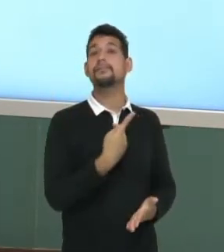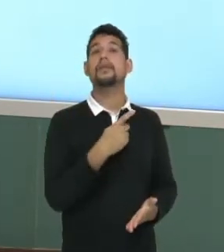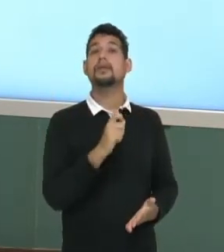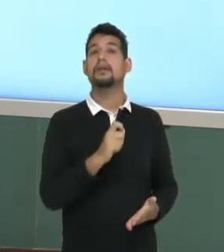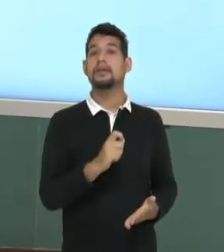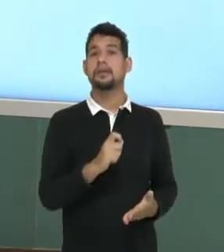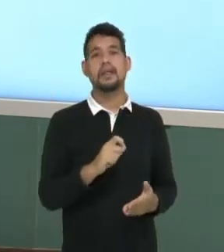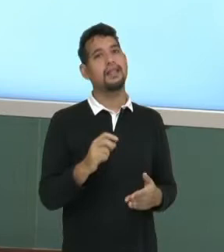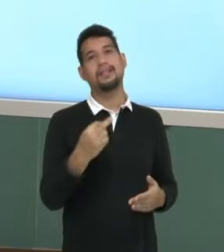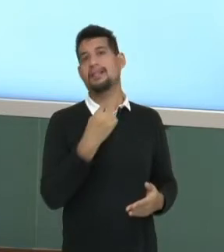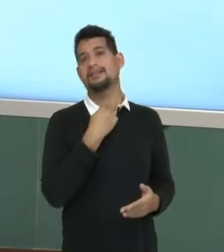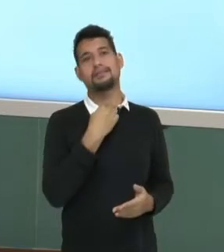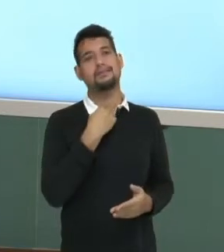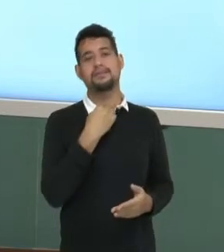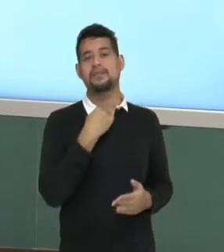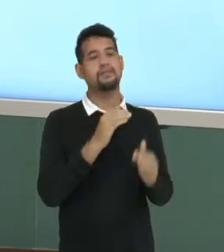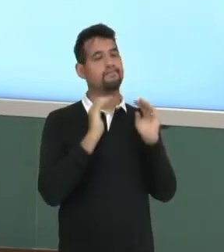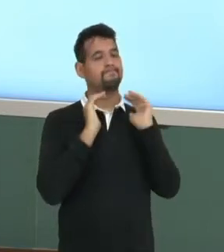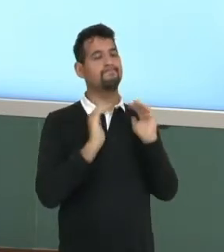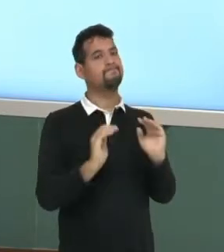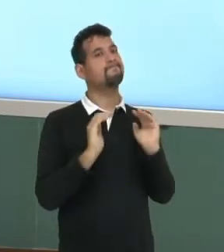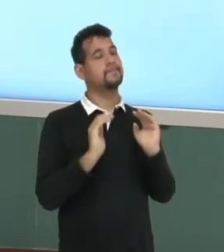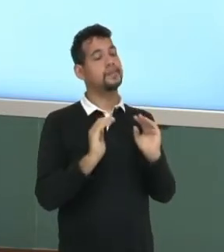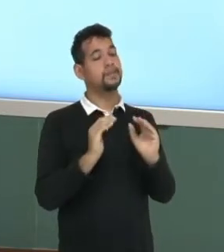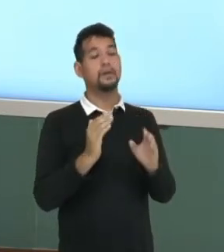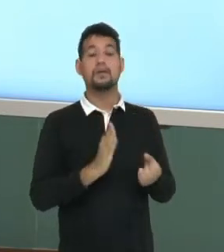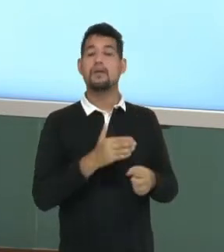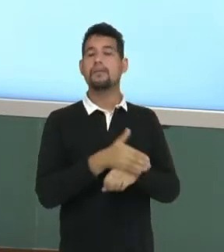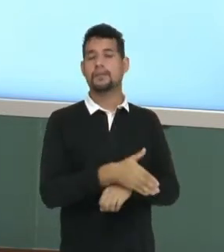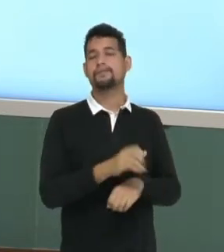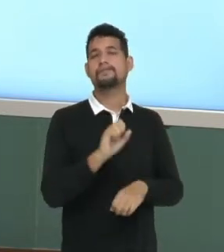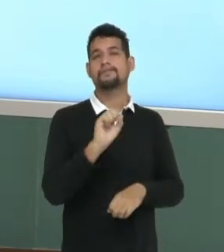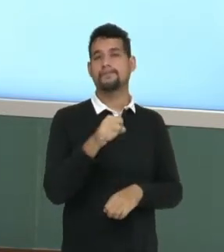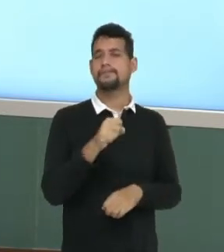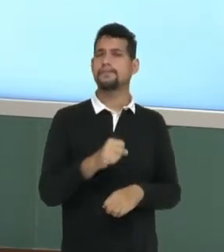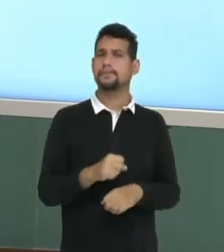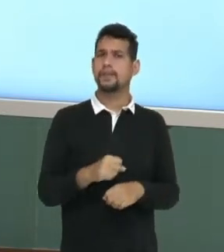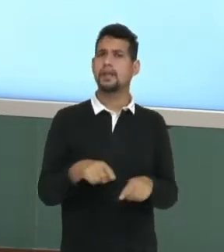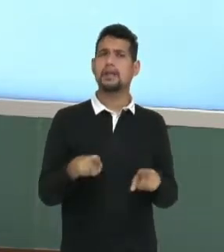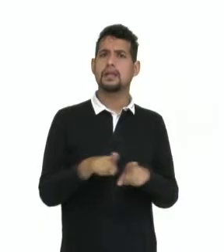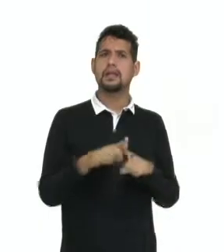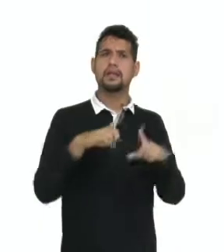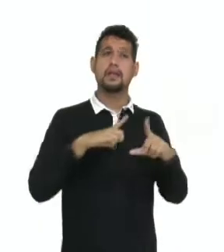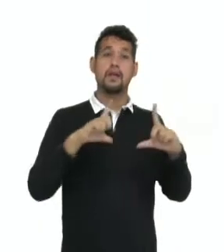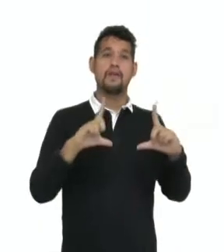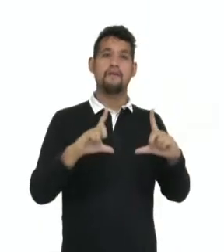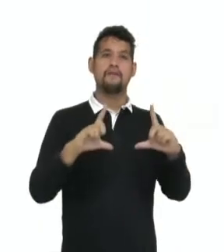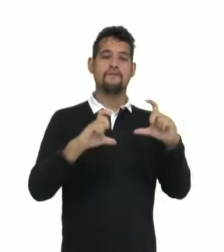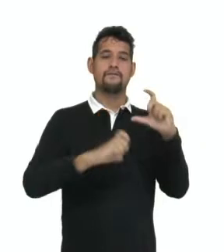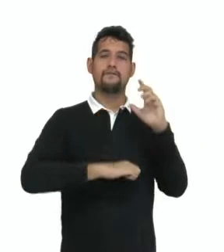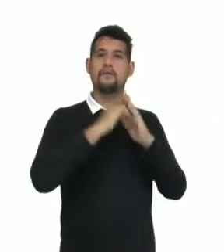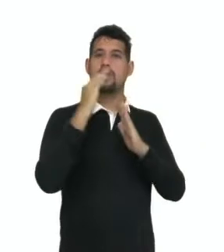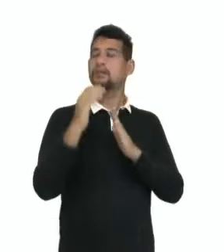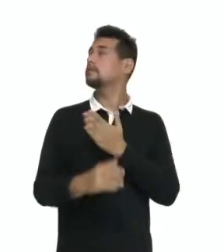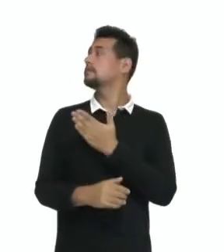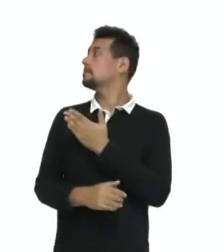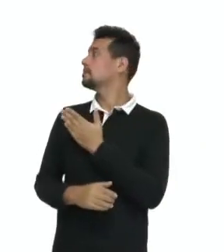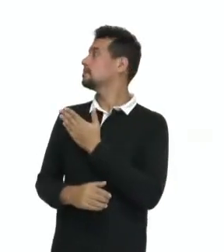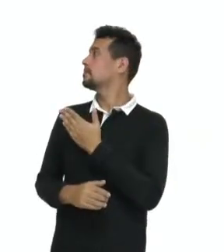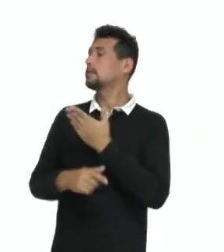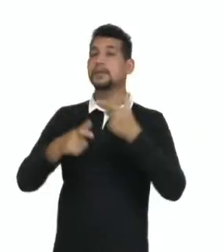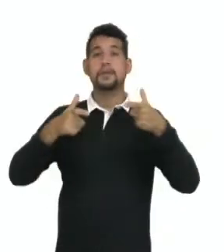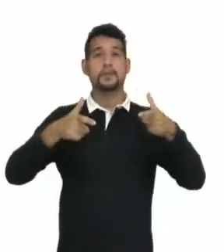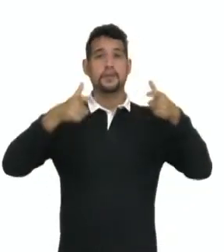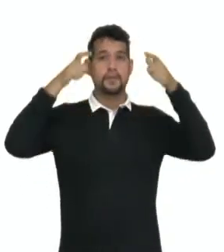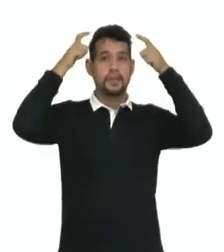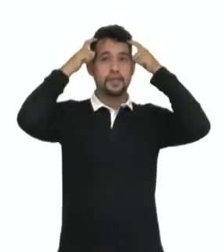bloqueio continental imposto pela França napoleônica. Ali a foto do príncipe regente português,